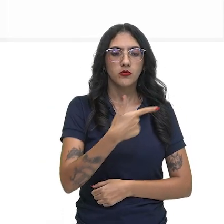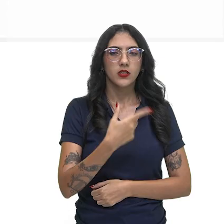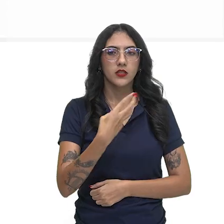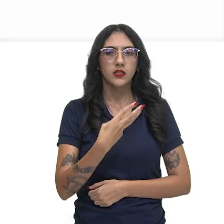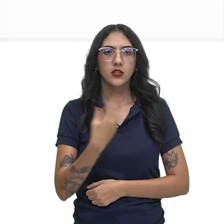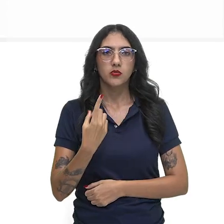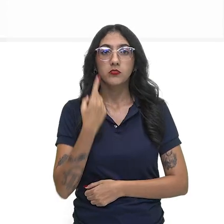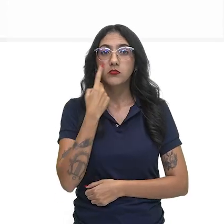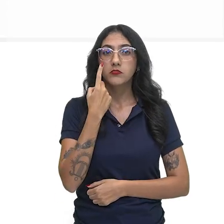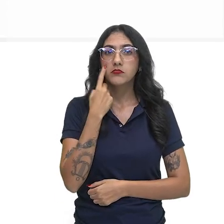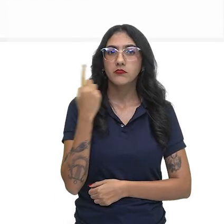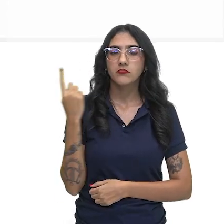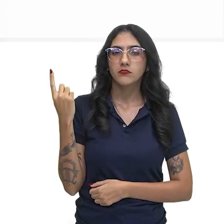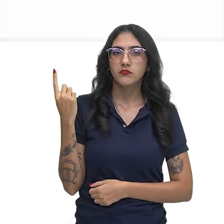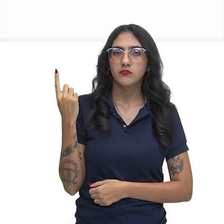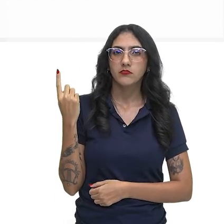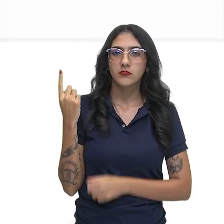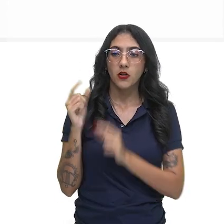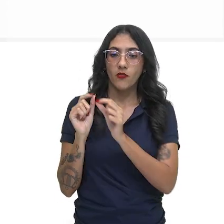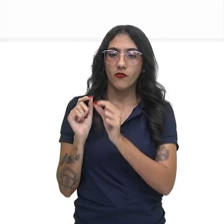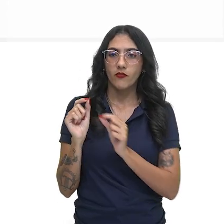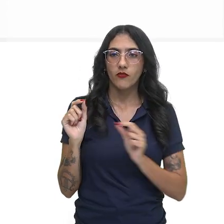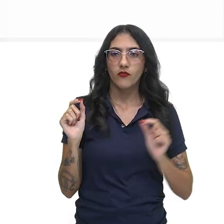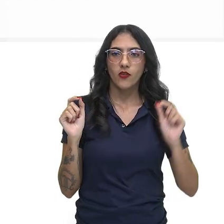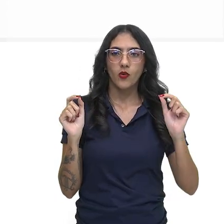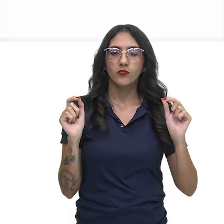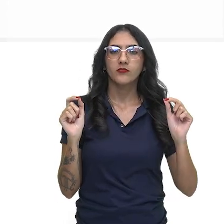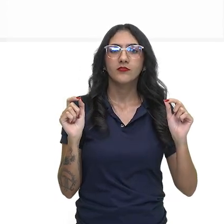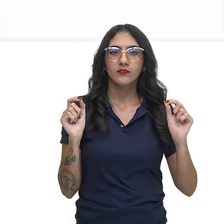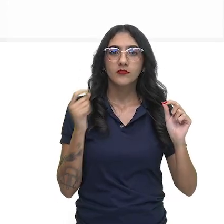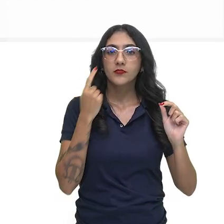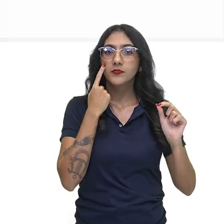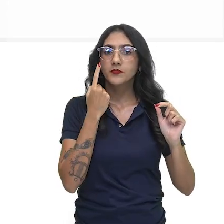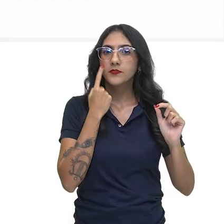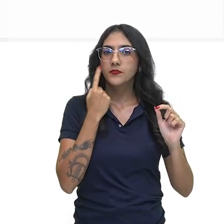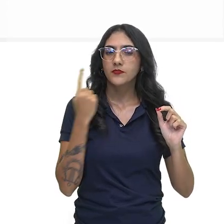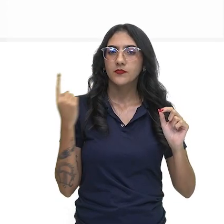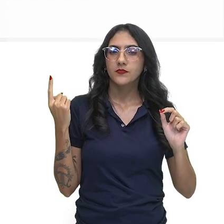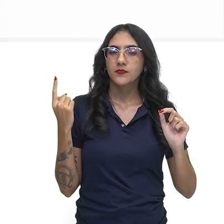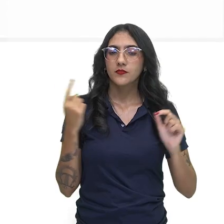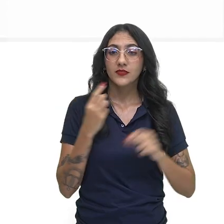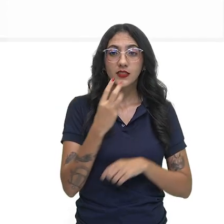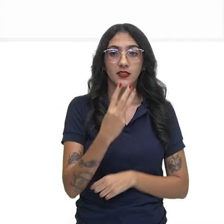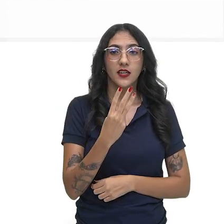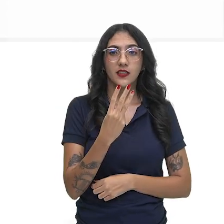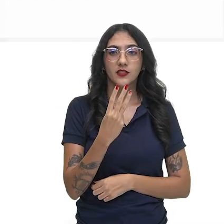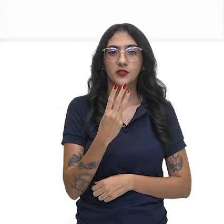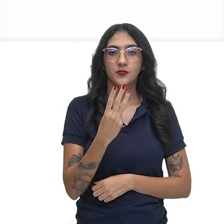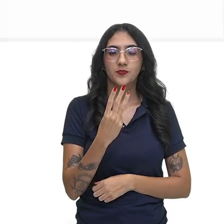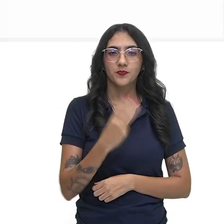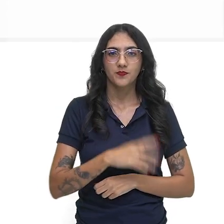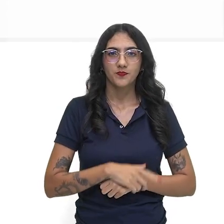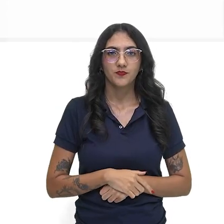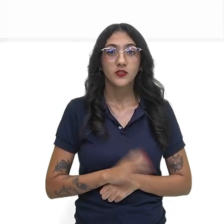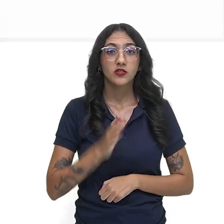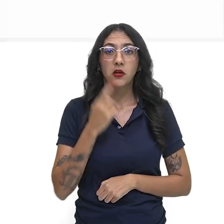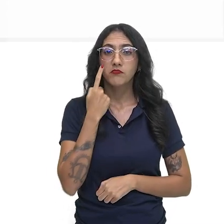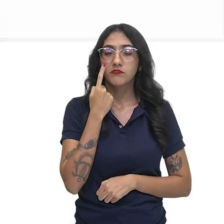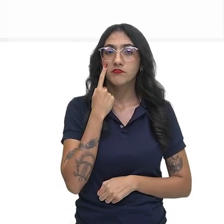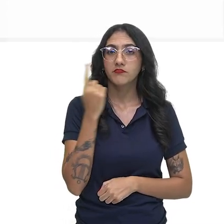andou uma casa, 2 casas, 3 casas. O expoente é 3. Está aqui o número,